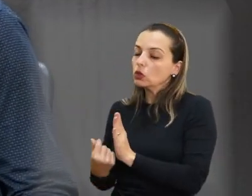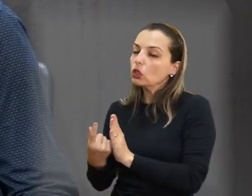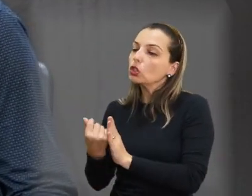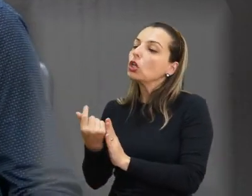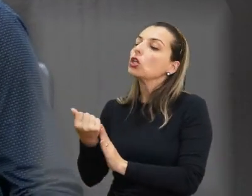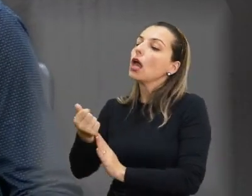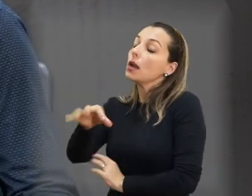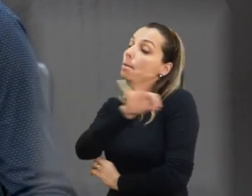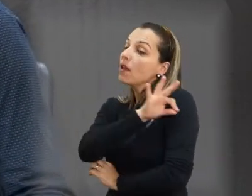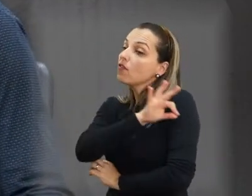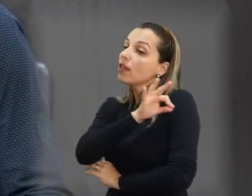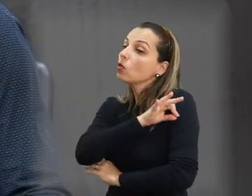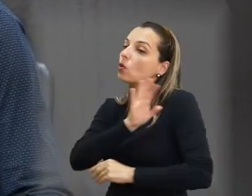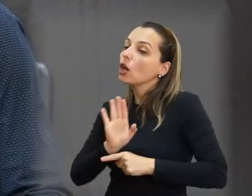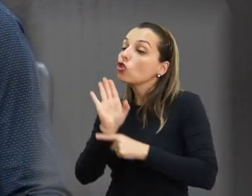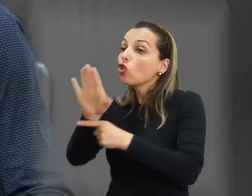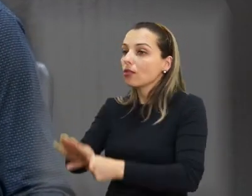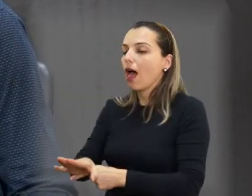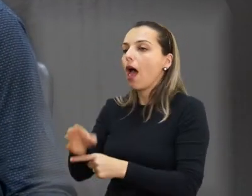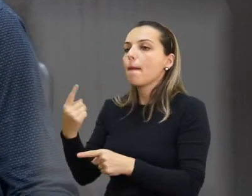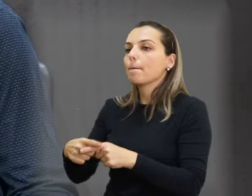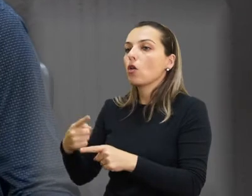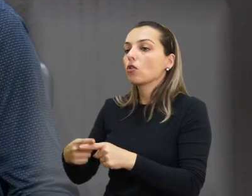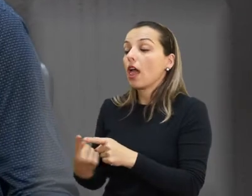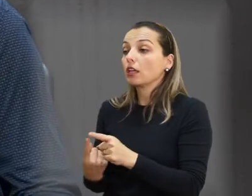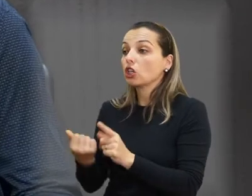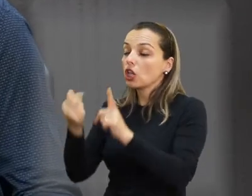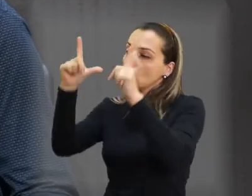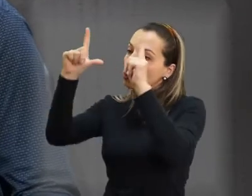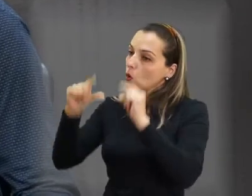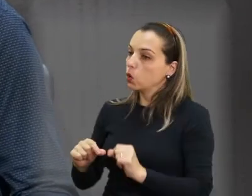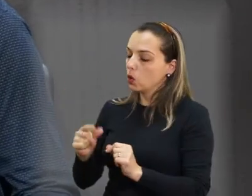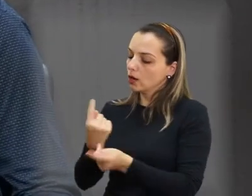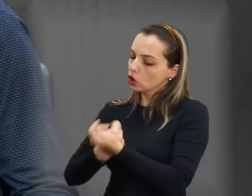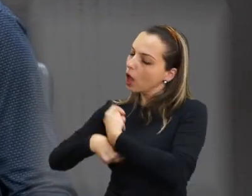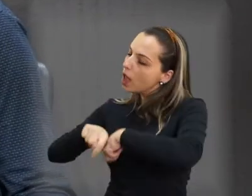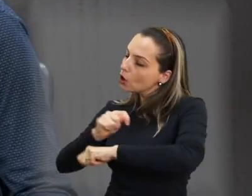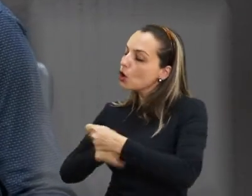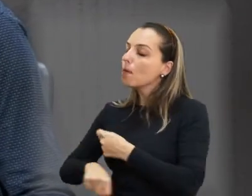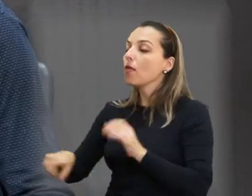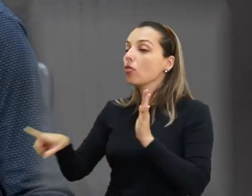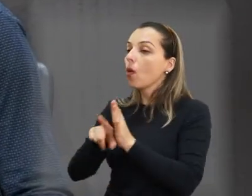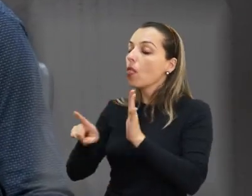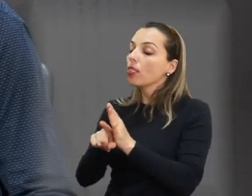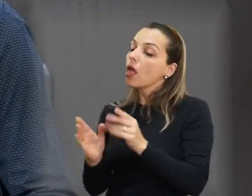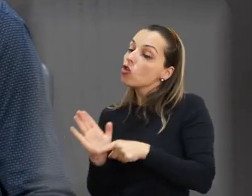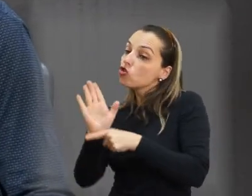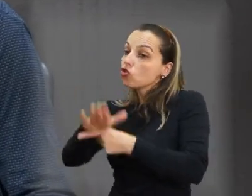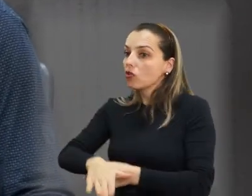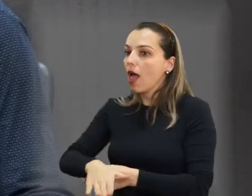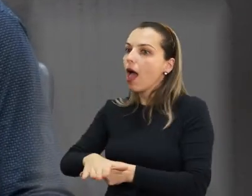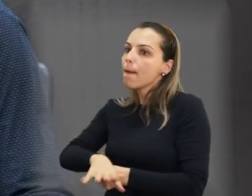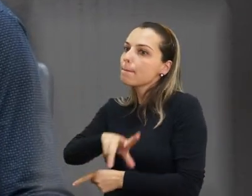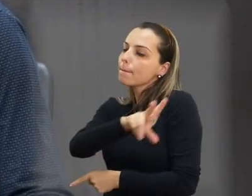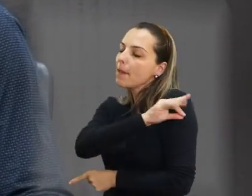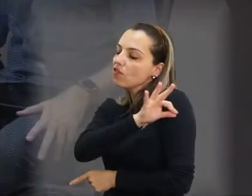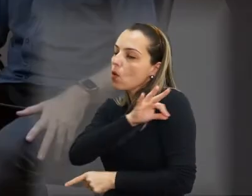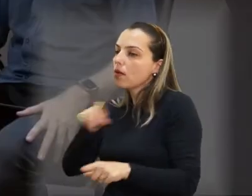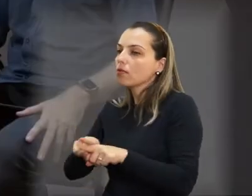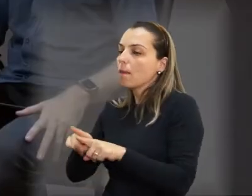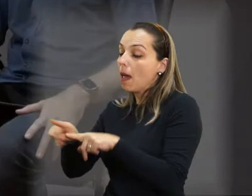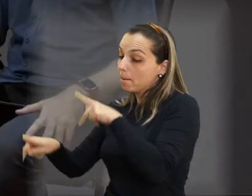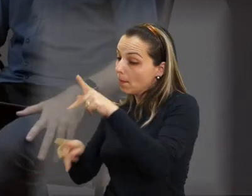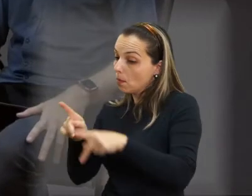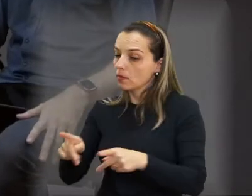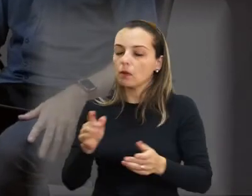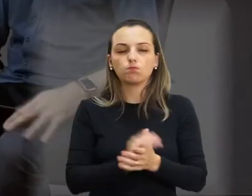da prefeitura, vai ser ajudado. Então, essa lei vai ajudar muito mais e melhor tanto a prefeitura quanto os munícipes. Vereador, agora,